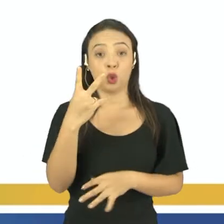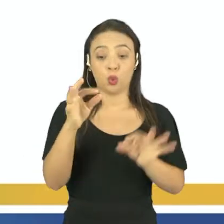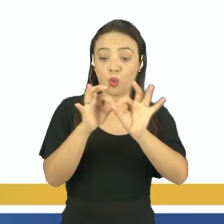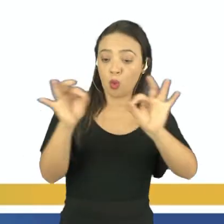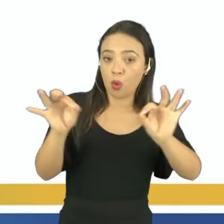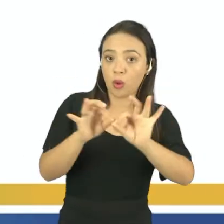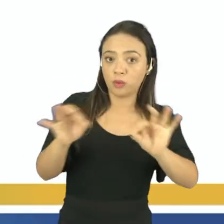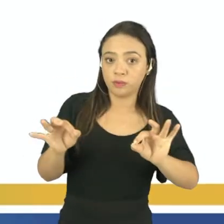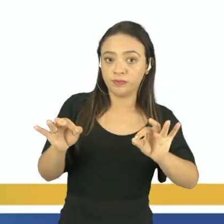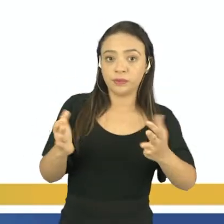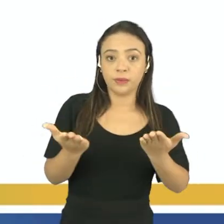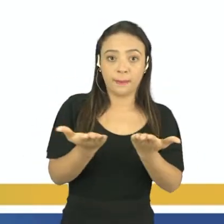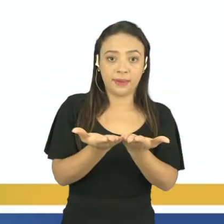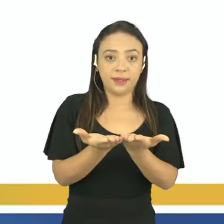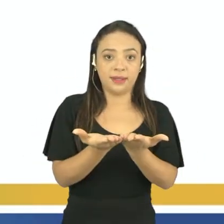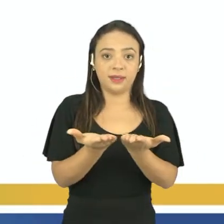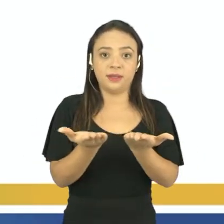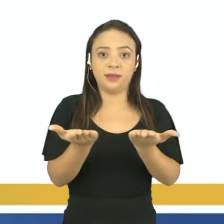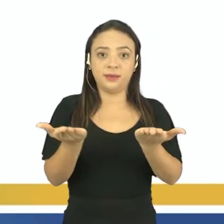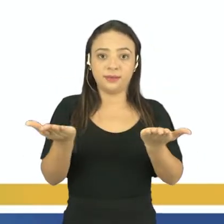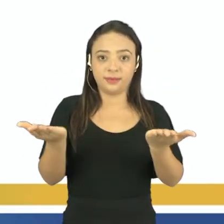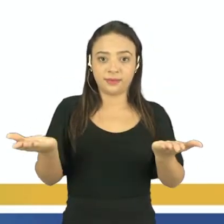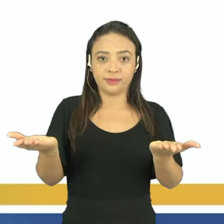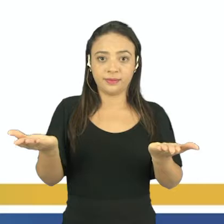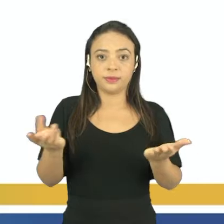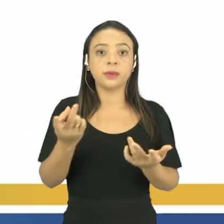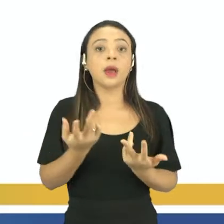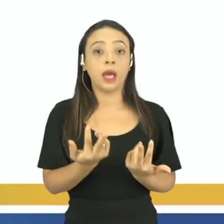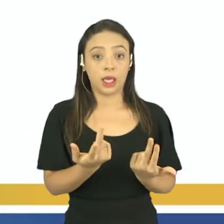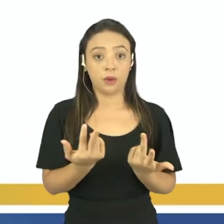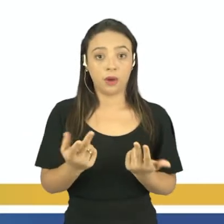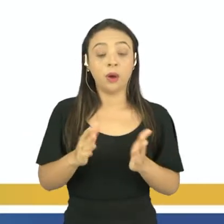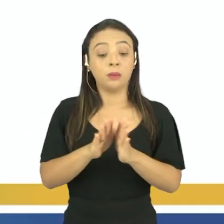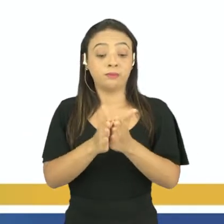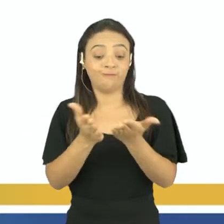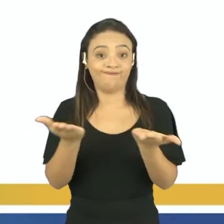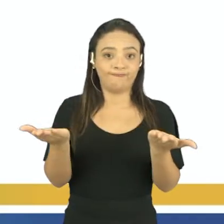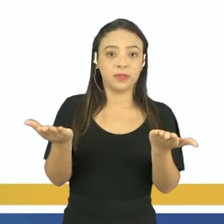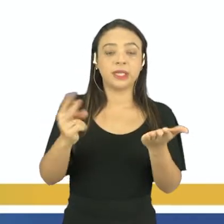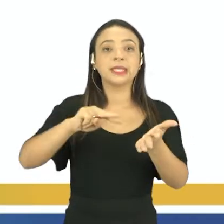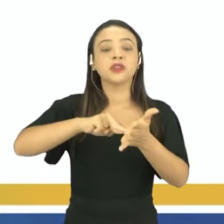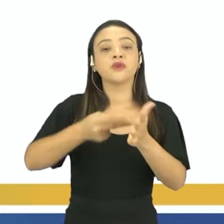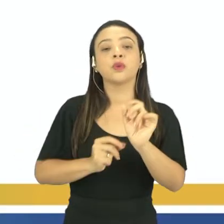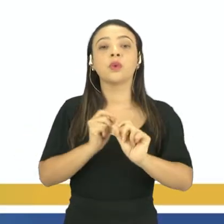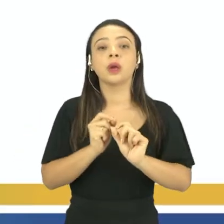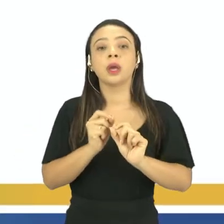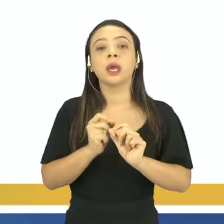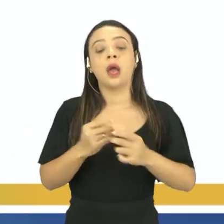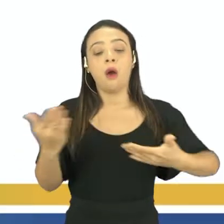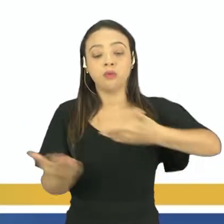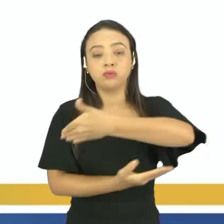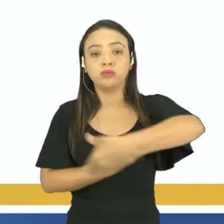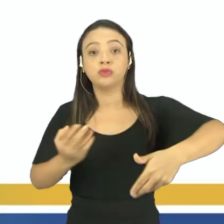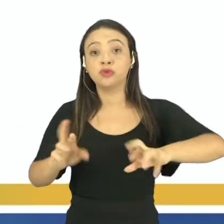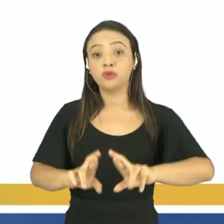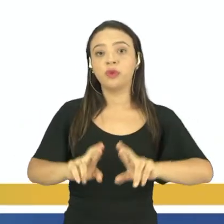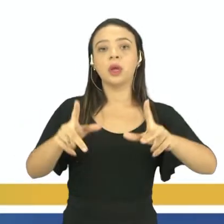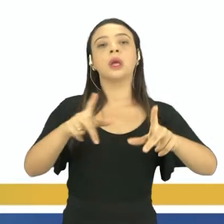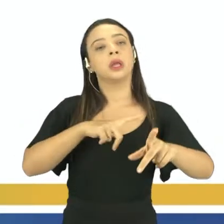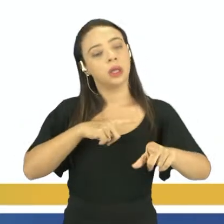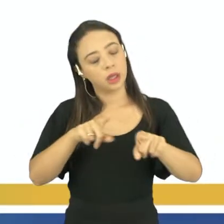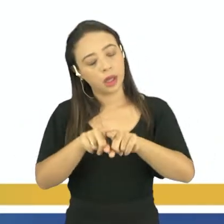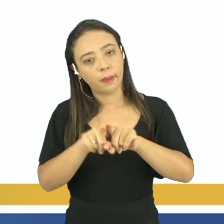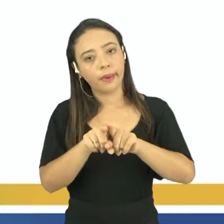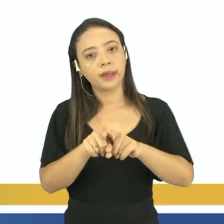no mesmo plano, elas podem interagir de algumas maneiras aí distintas, né? Gerando alguns